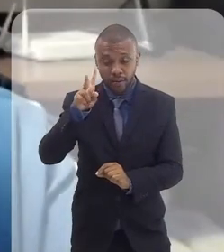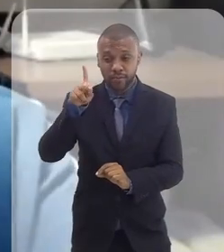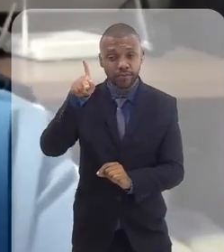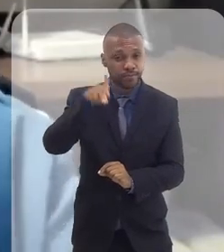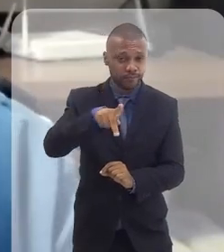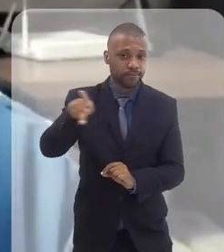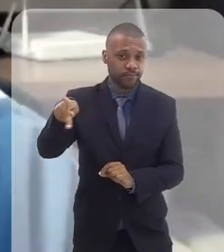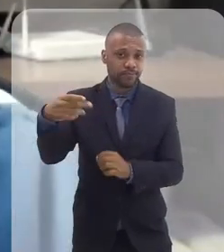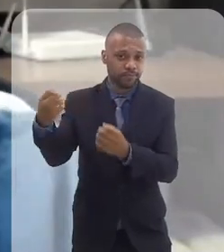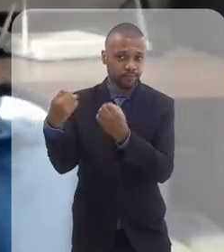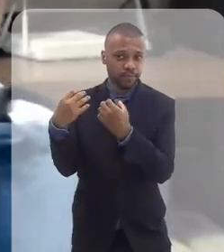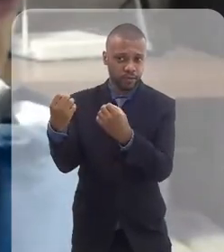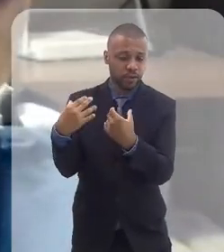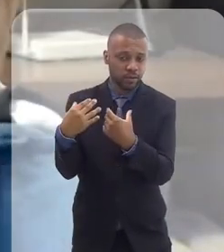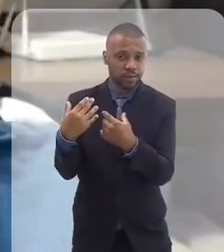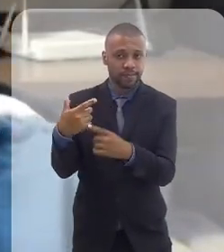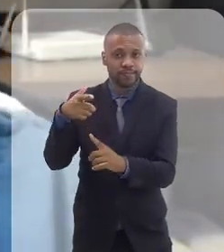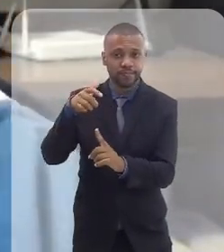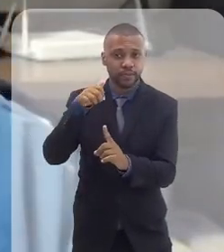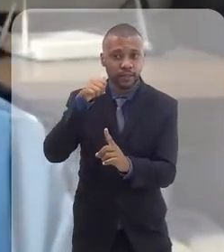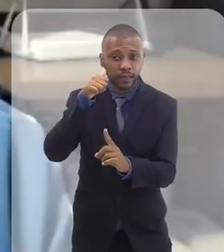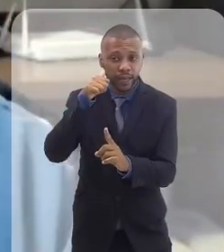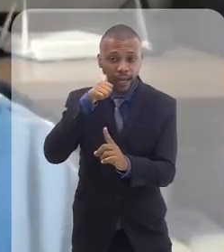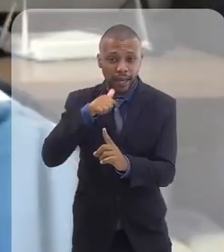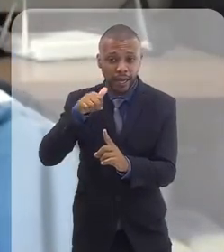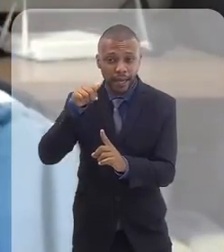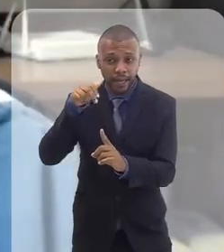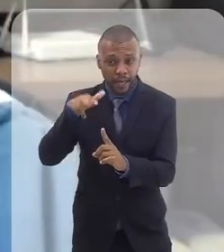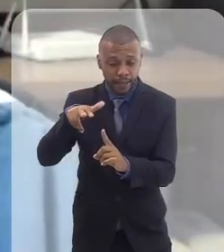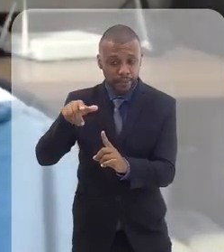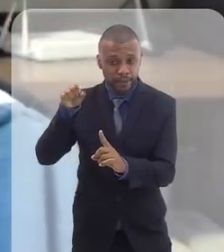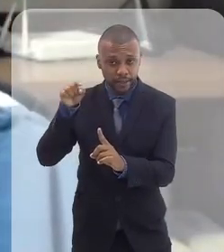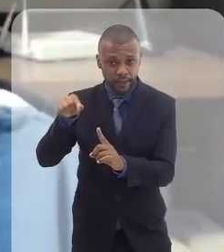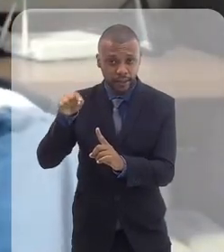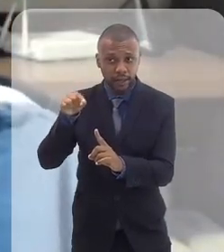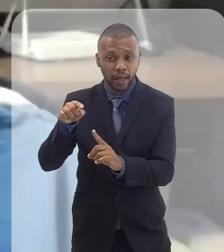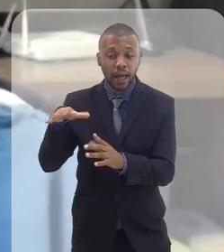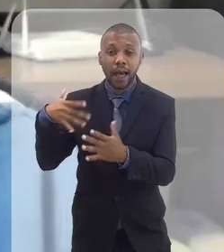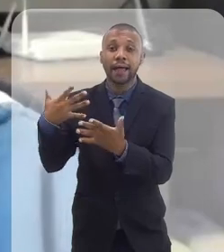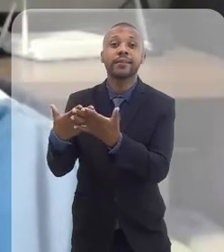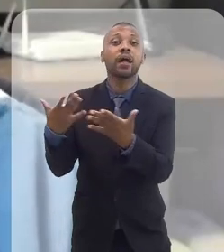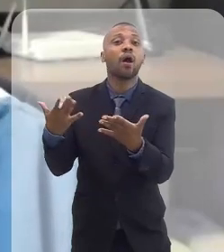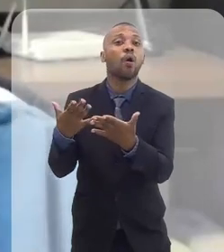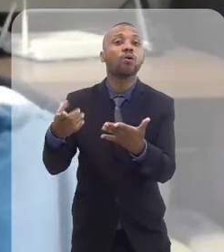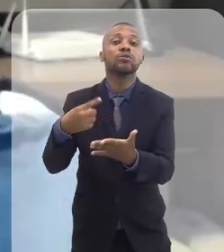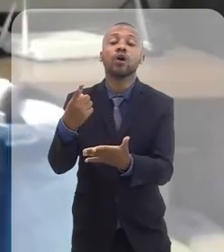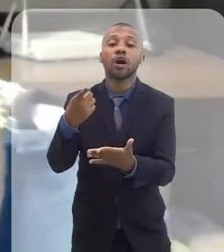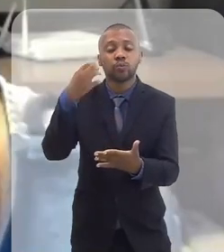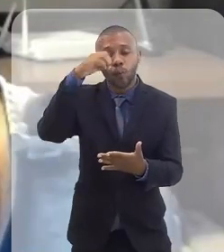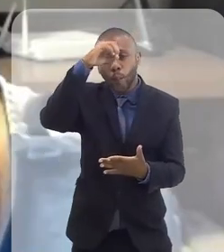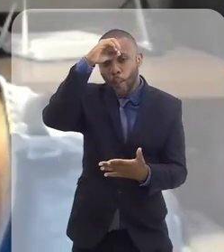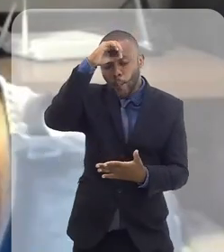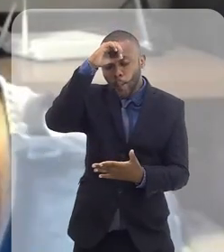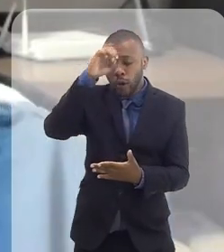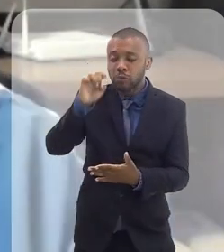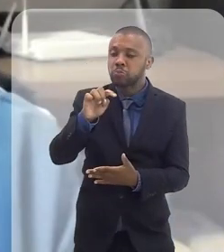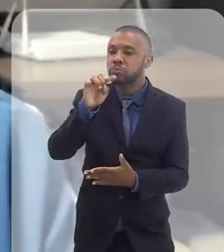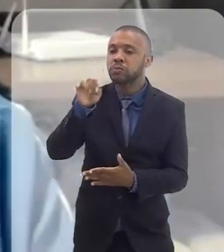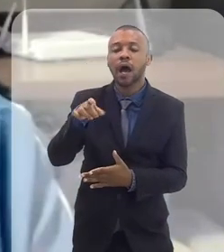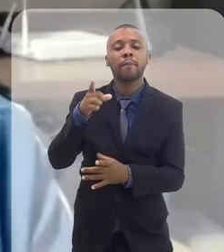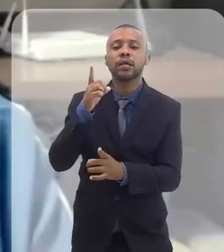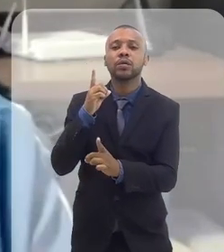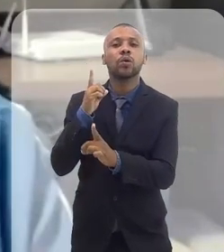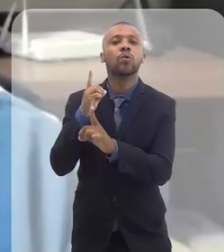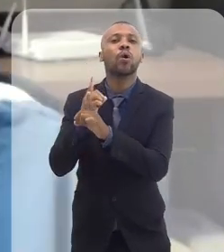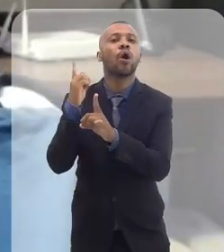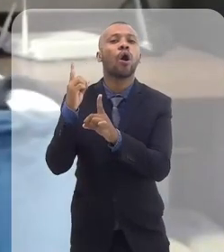pessoas que foi minha professora, irmã dela, até hoje, a gente não